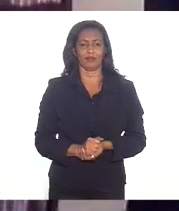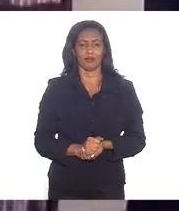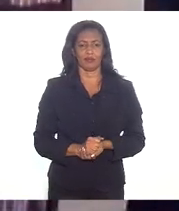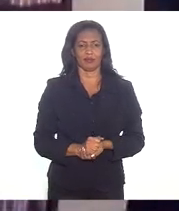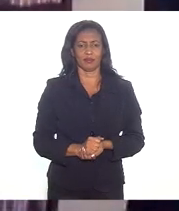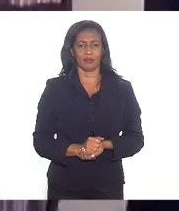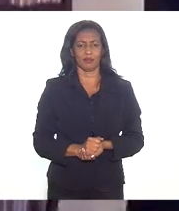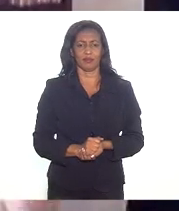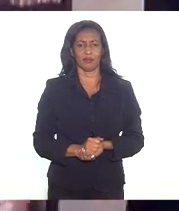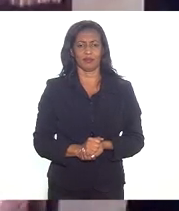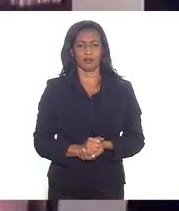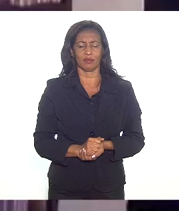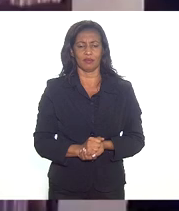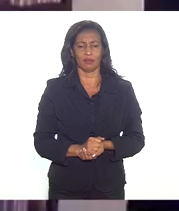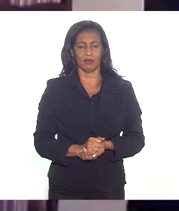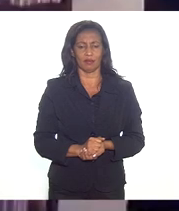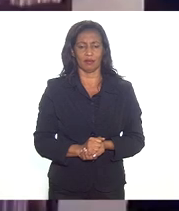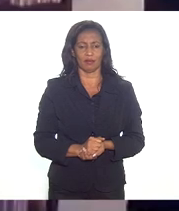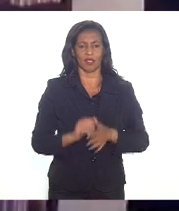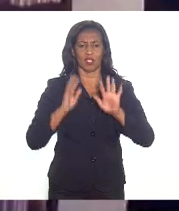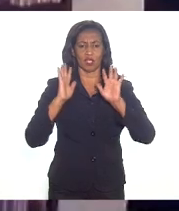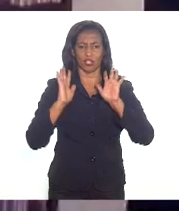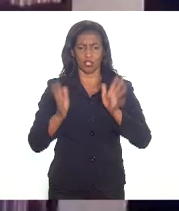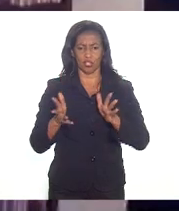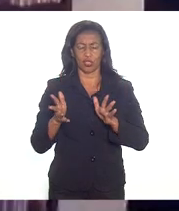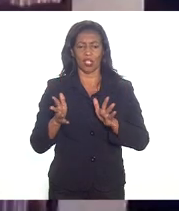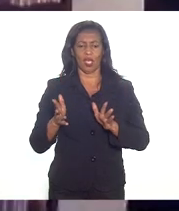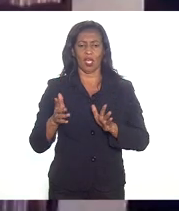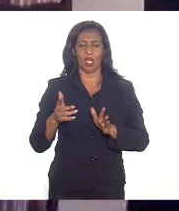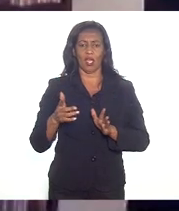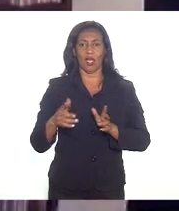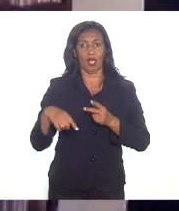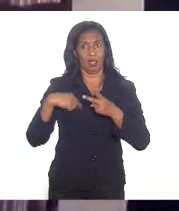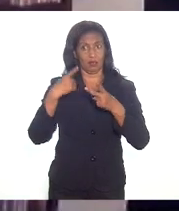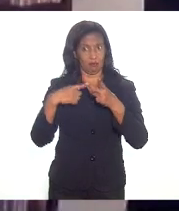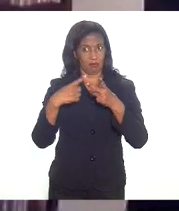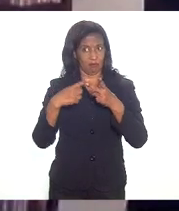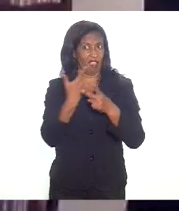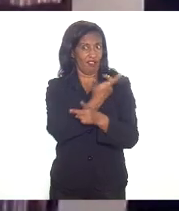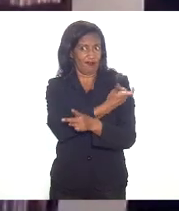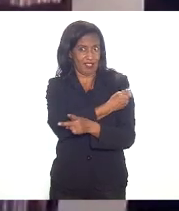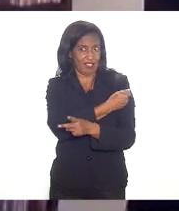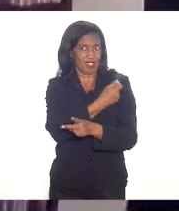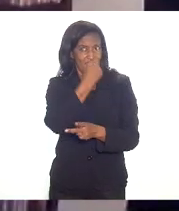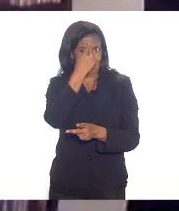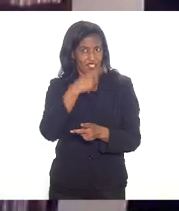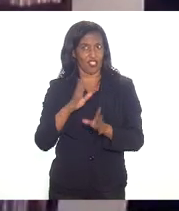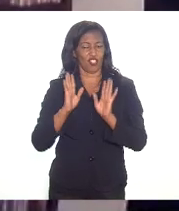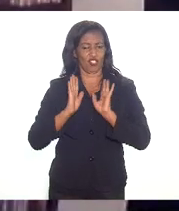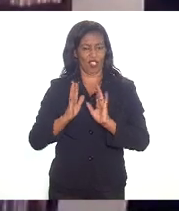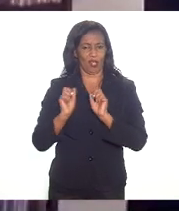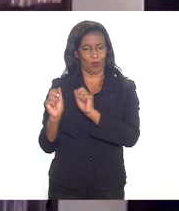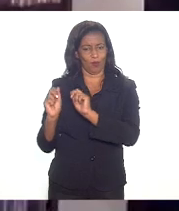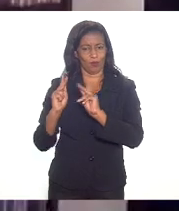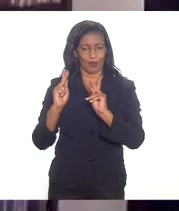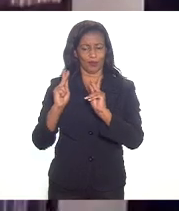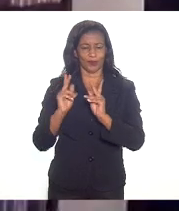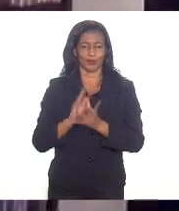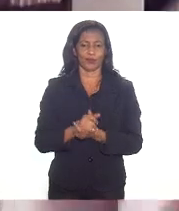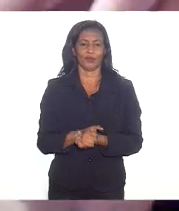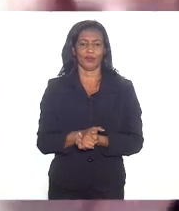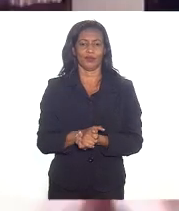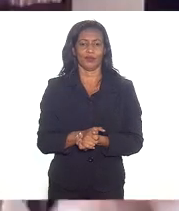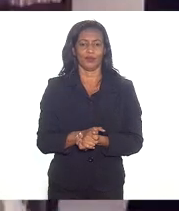me precavendo. Já tomei essa semana a segunda dose. Daqui a 20 dias eu quero ir no Rio de